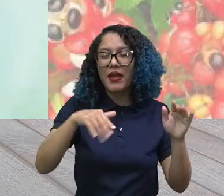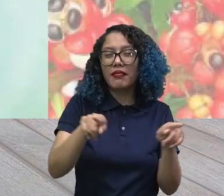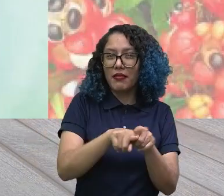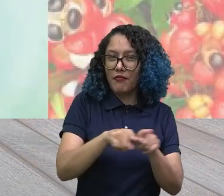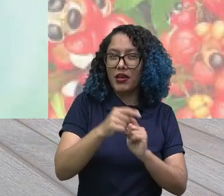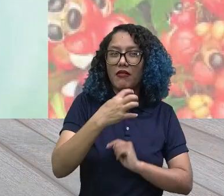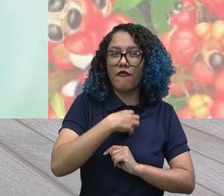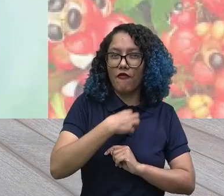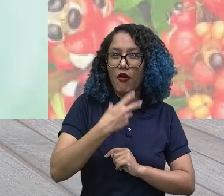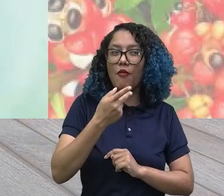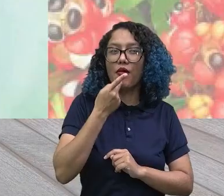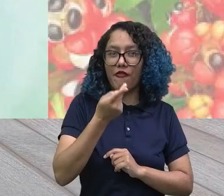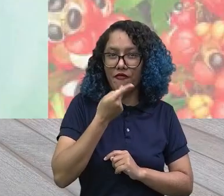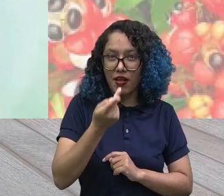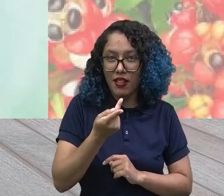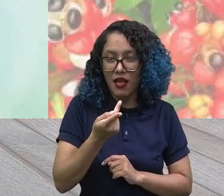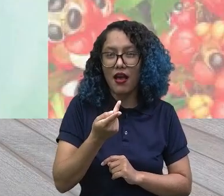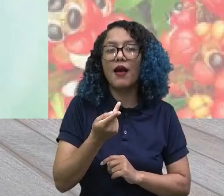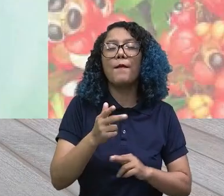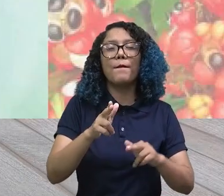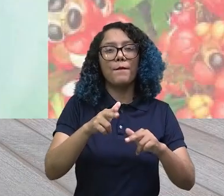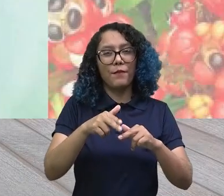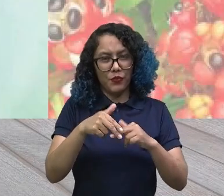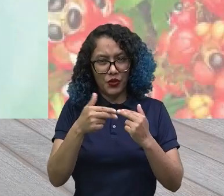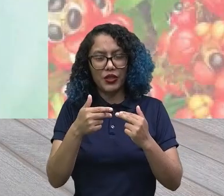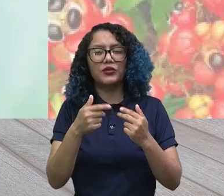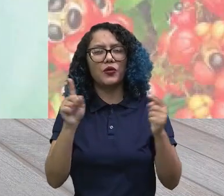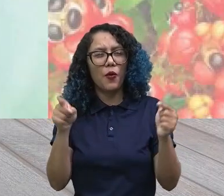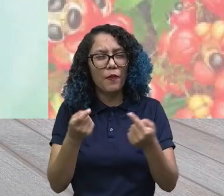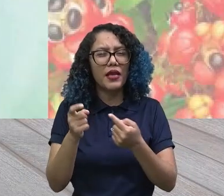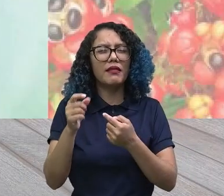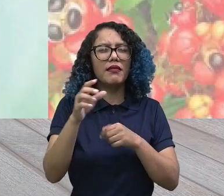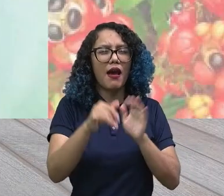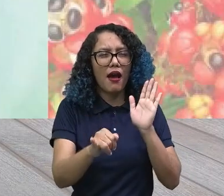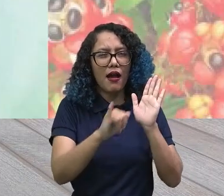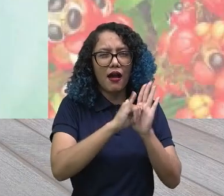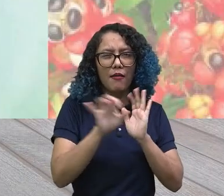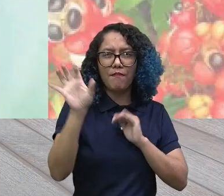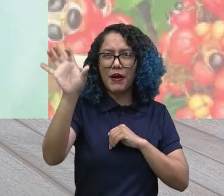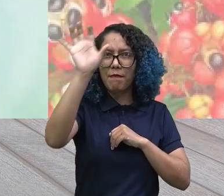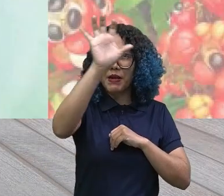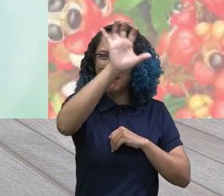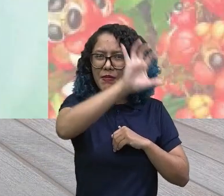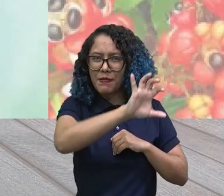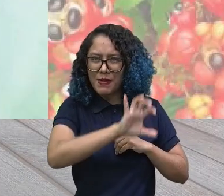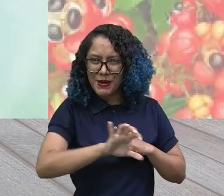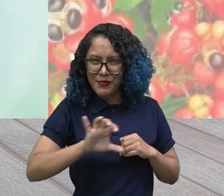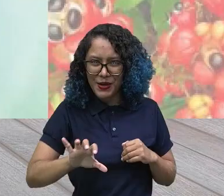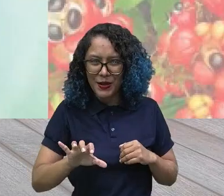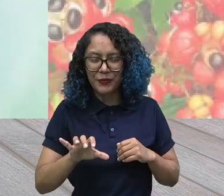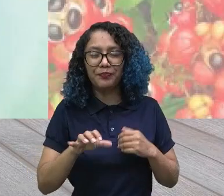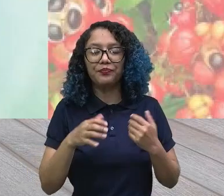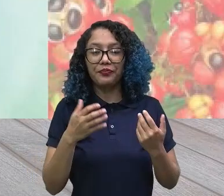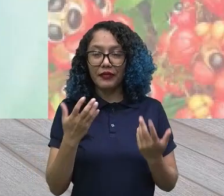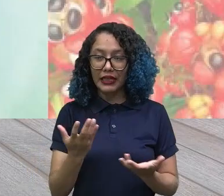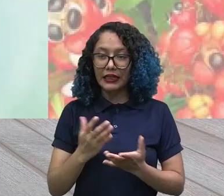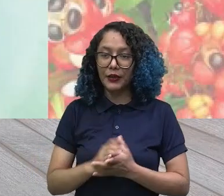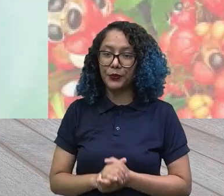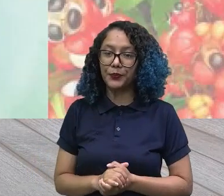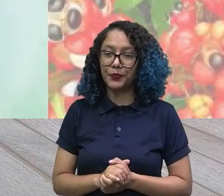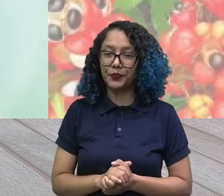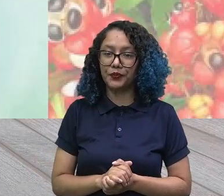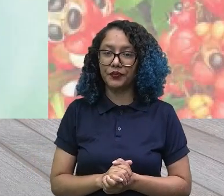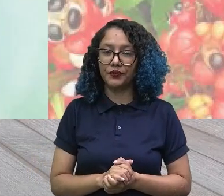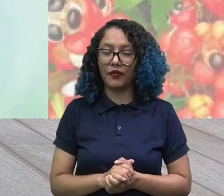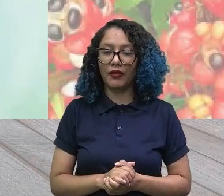identificando essa situação da regionalização, né? Agora, essas identidades regionais, né, gente,